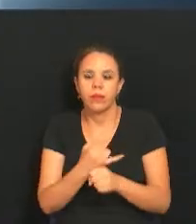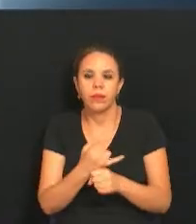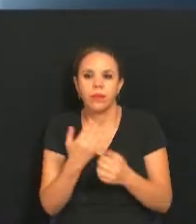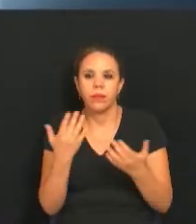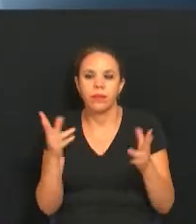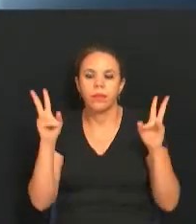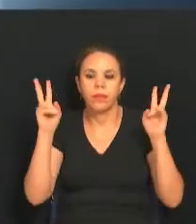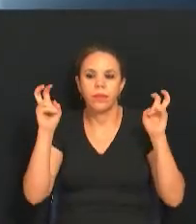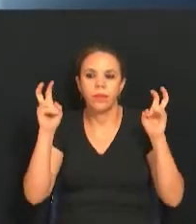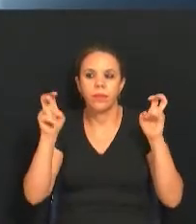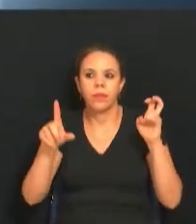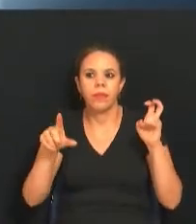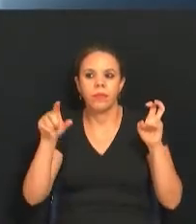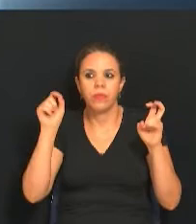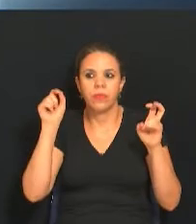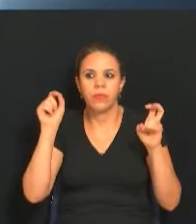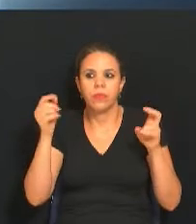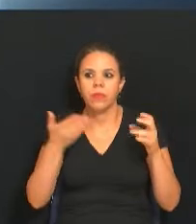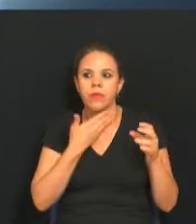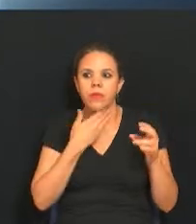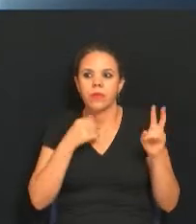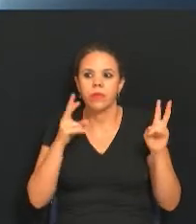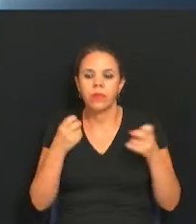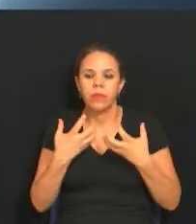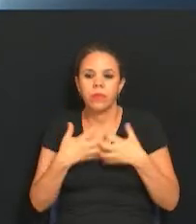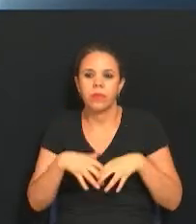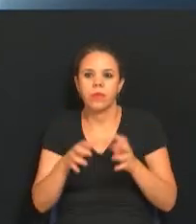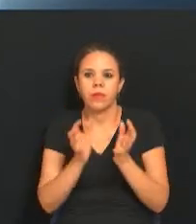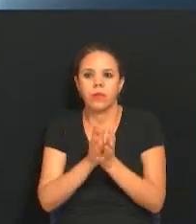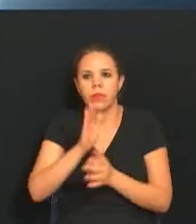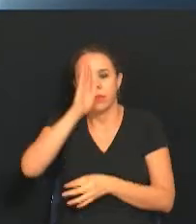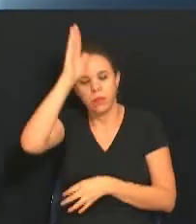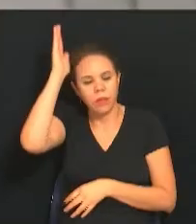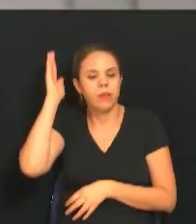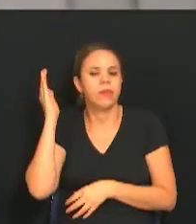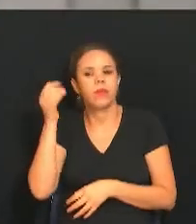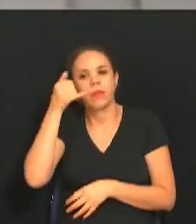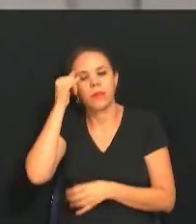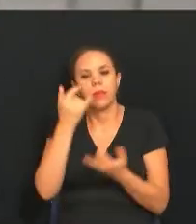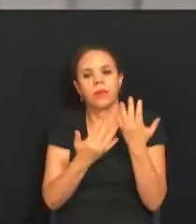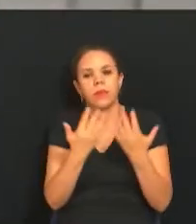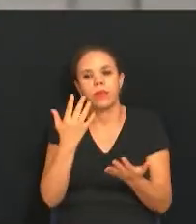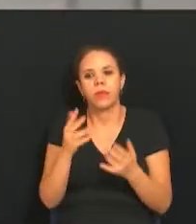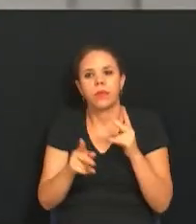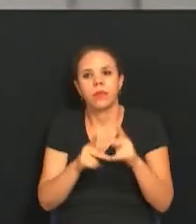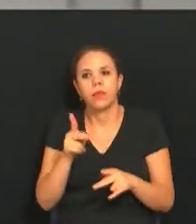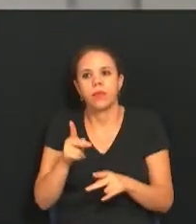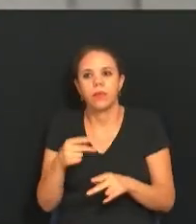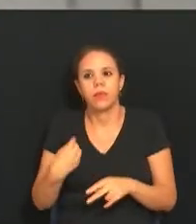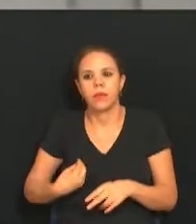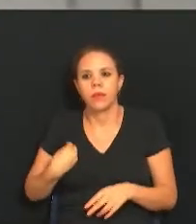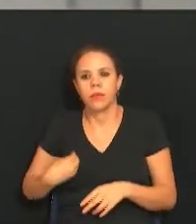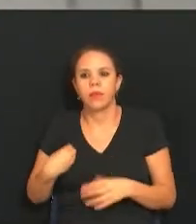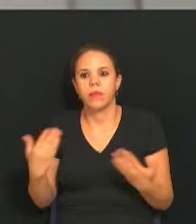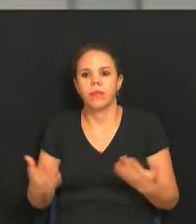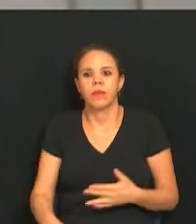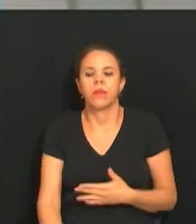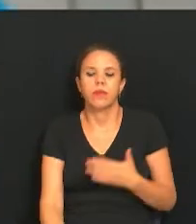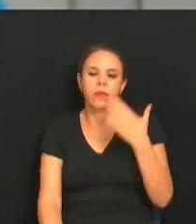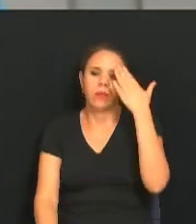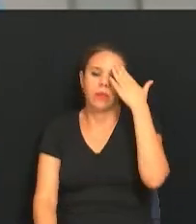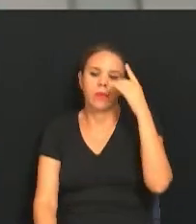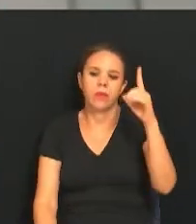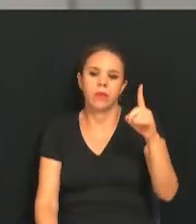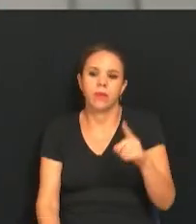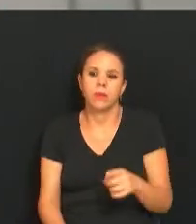tema escolhido para ser debatido foi a Brigada de Incêndio Popular. Apesar de estarmos num momento hoje, graças a Deus, de